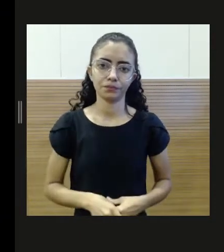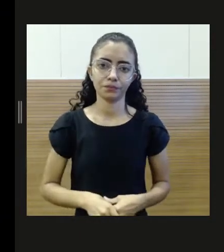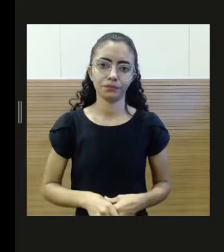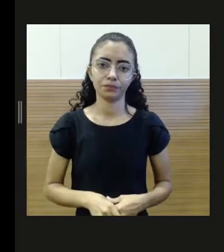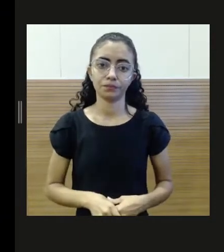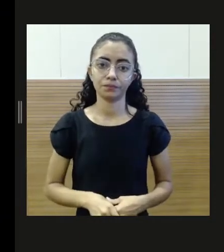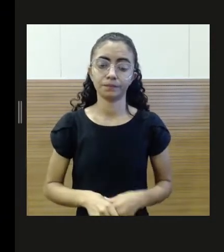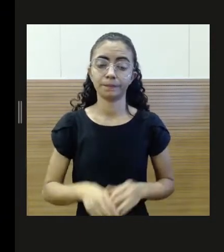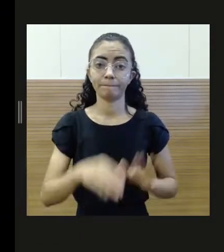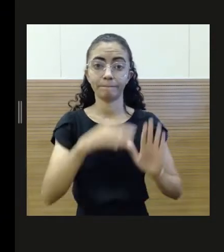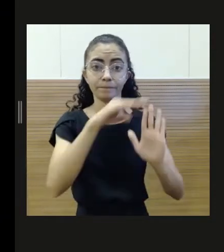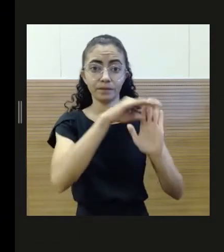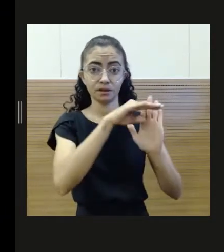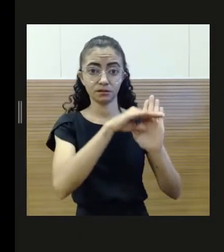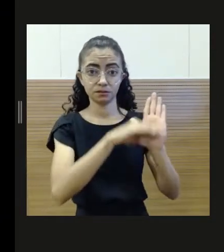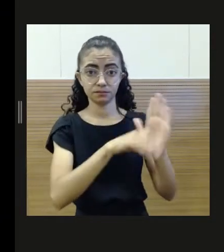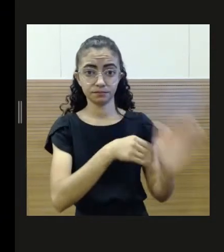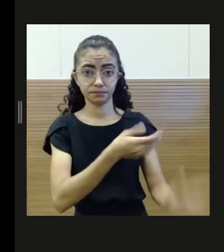Essa lista,